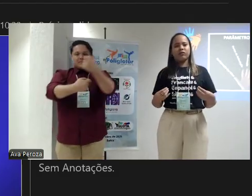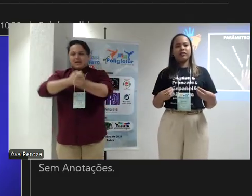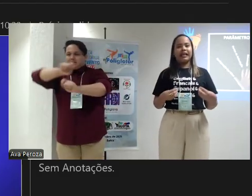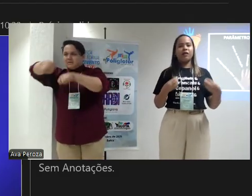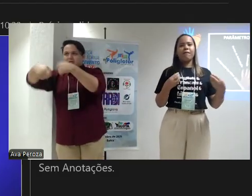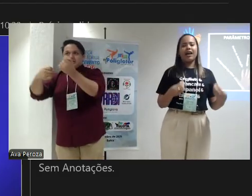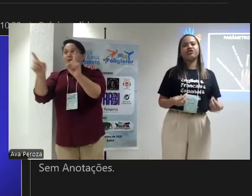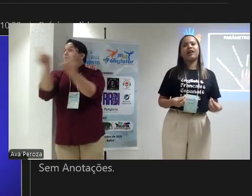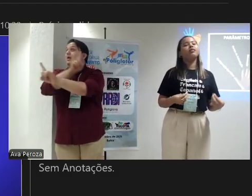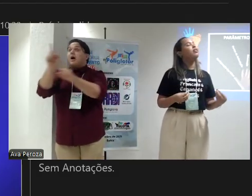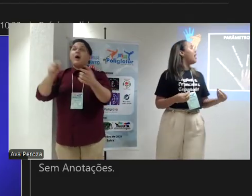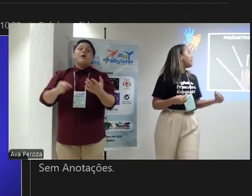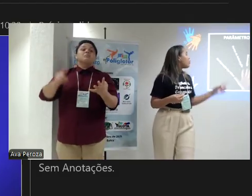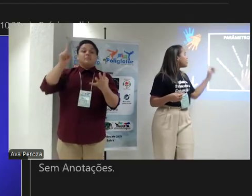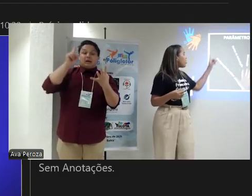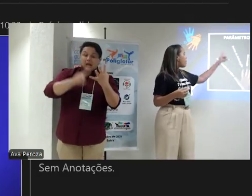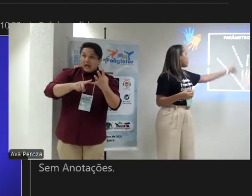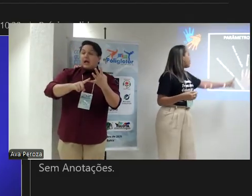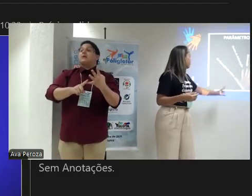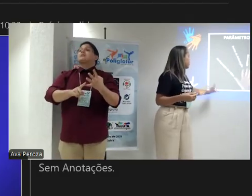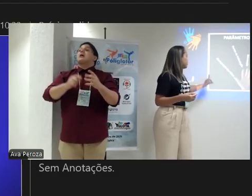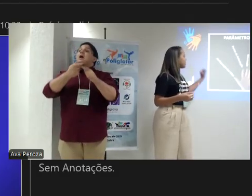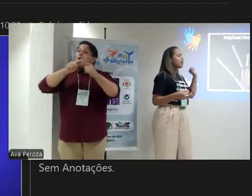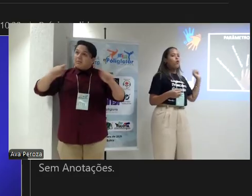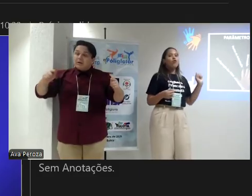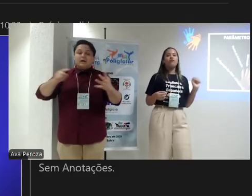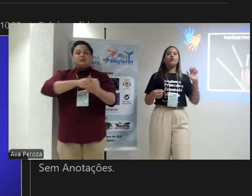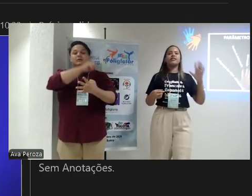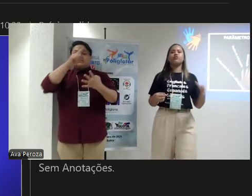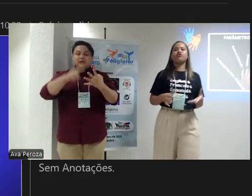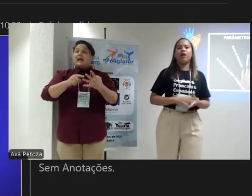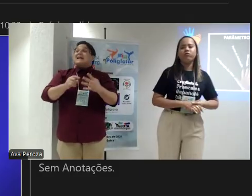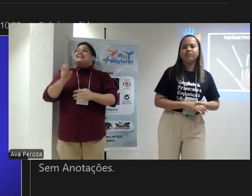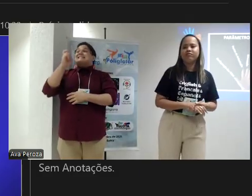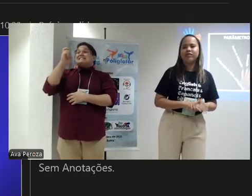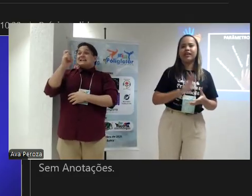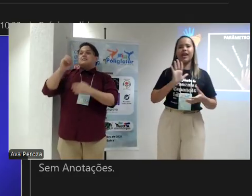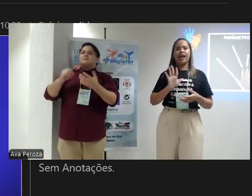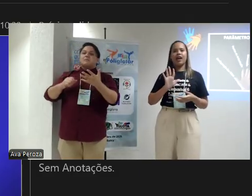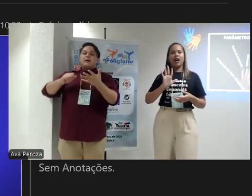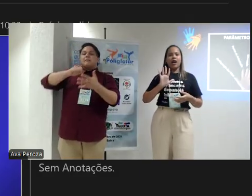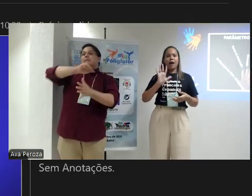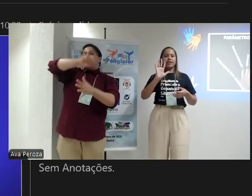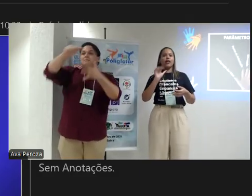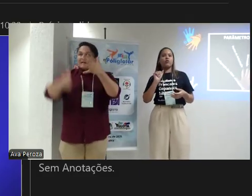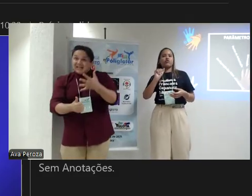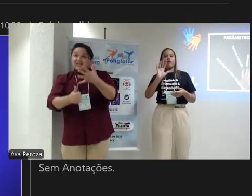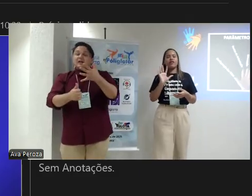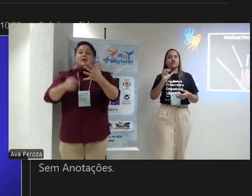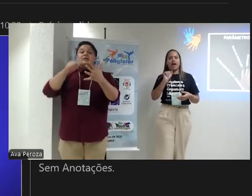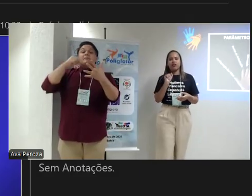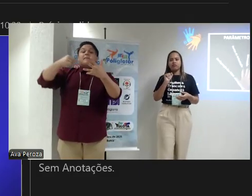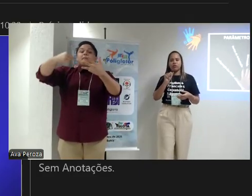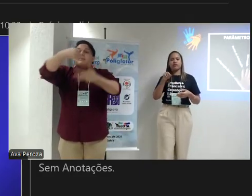completo, tem gramática, tem os 5 parâmetros, que são configuração de mão, que é a maneira como sua mão